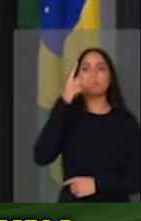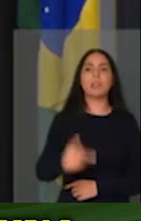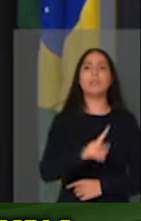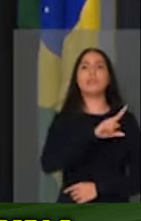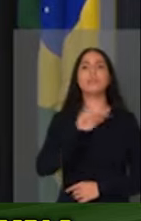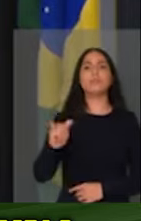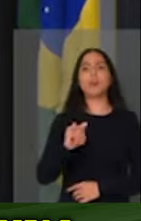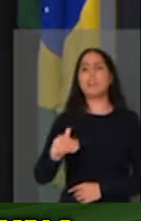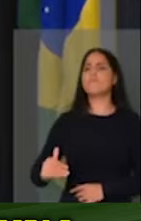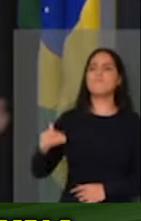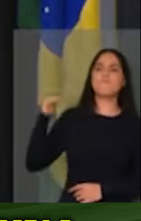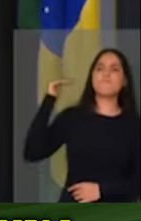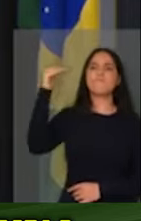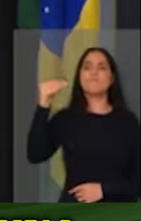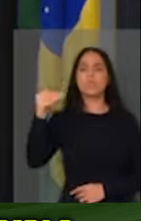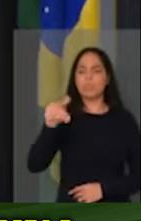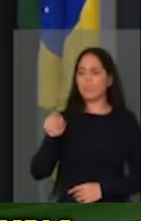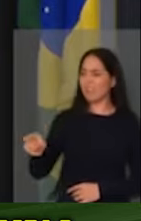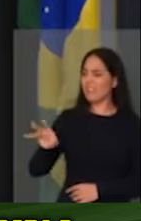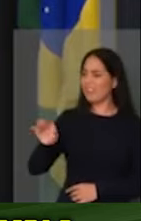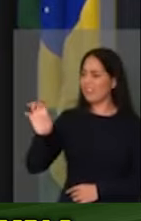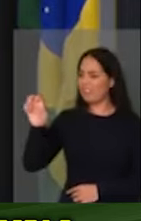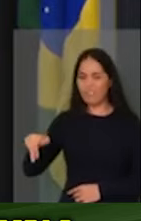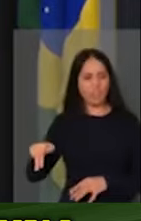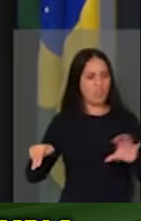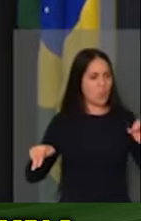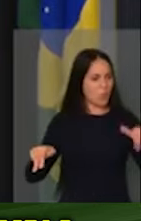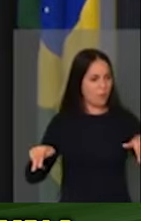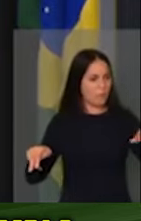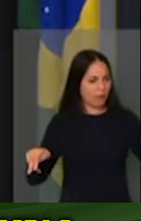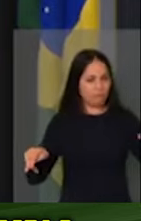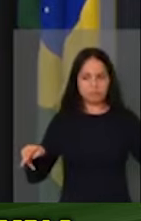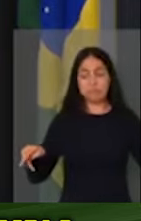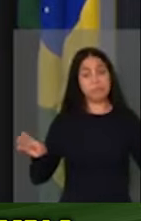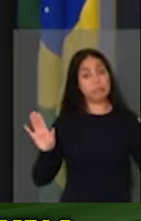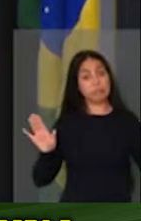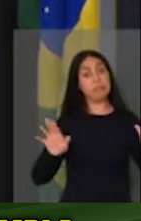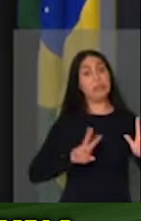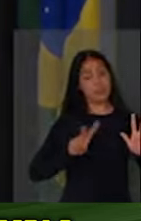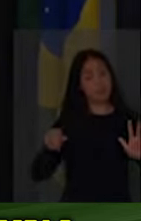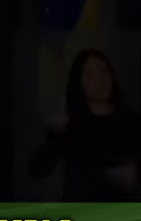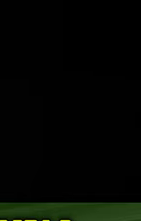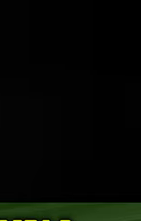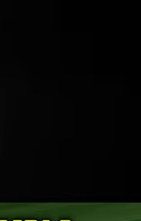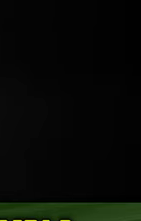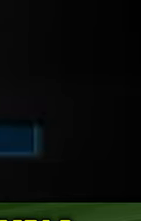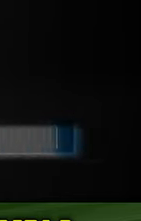que já é. E Renan Calheiros e Omar, todo mundo já sabe, espero que estejam na prisão muito em breve.